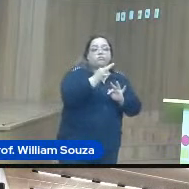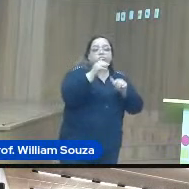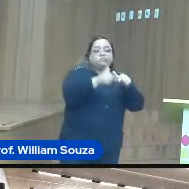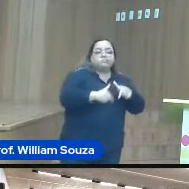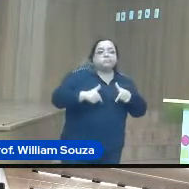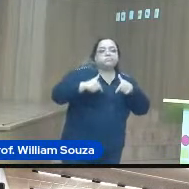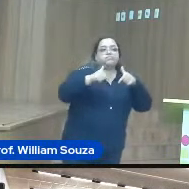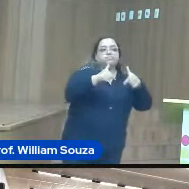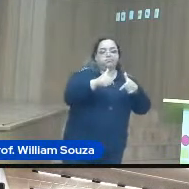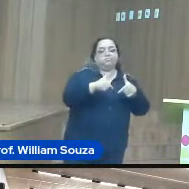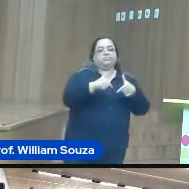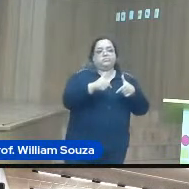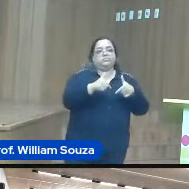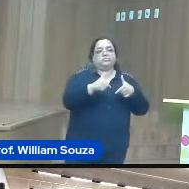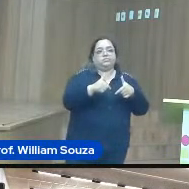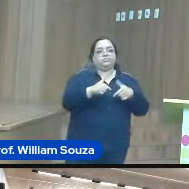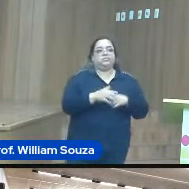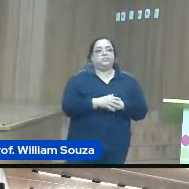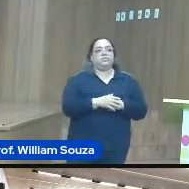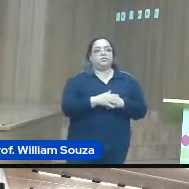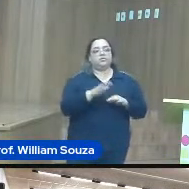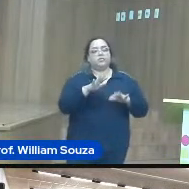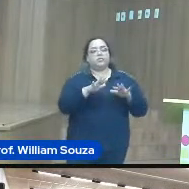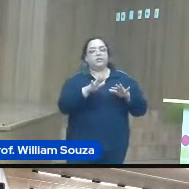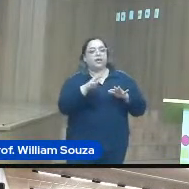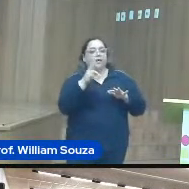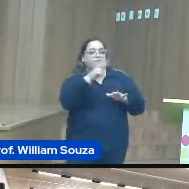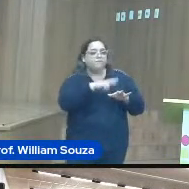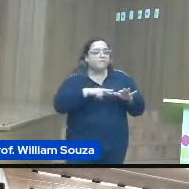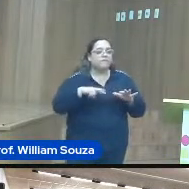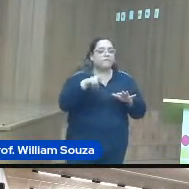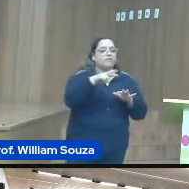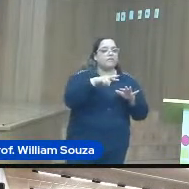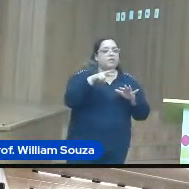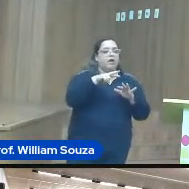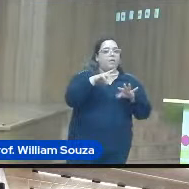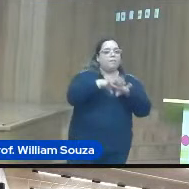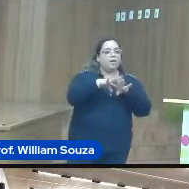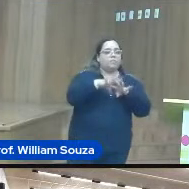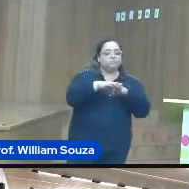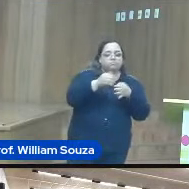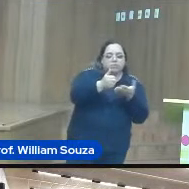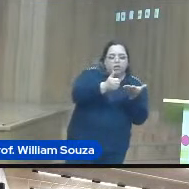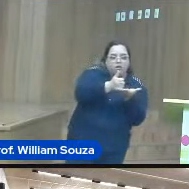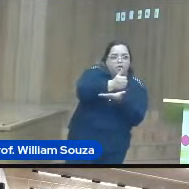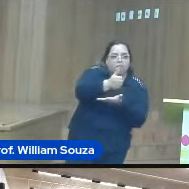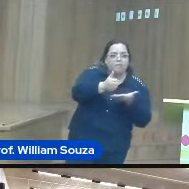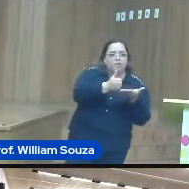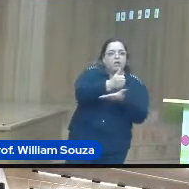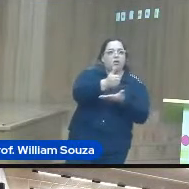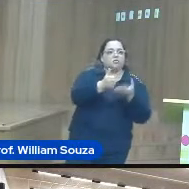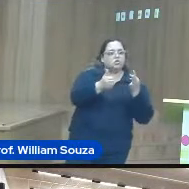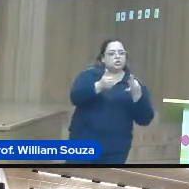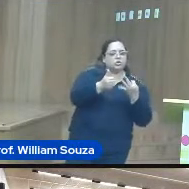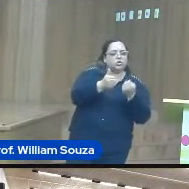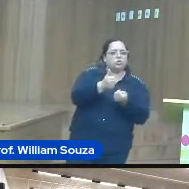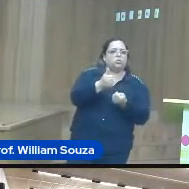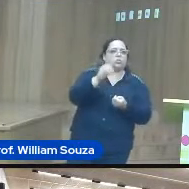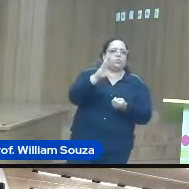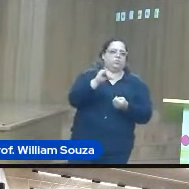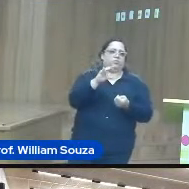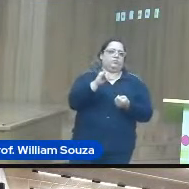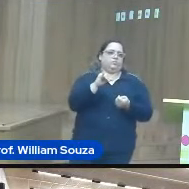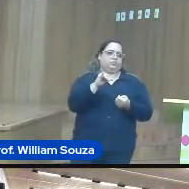século XIX e que vê a matemática como uma base de tudo, uma base de toda a ciência, e que divulga que